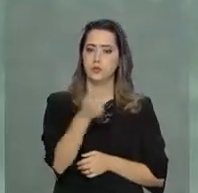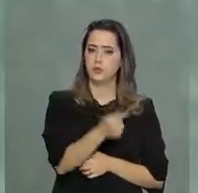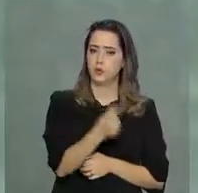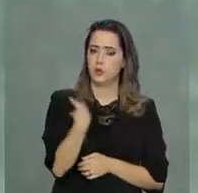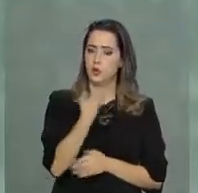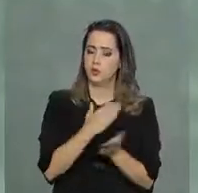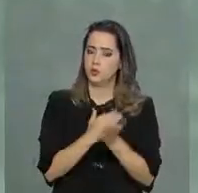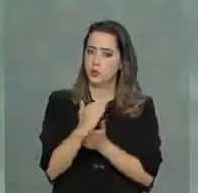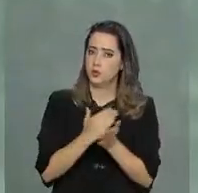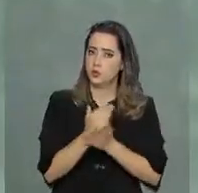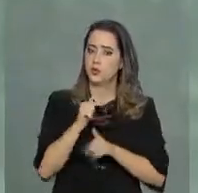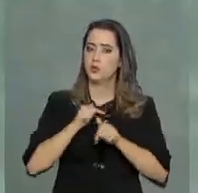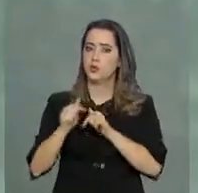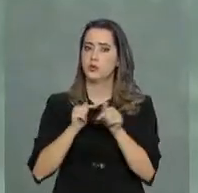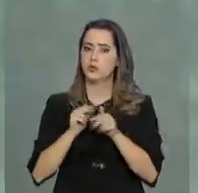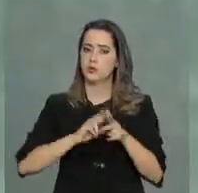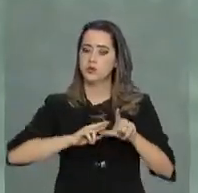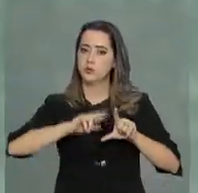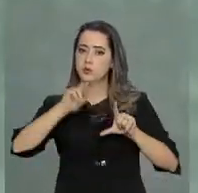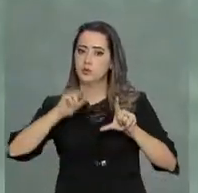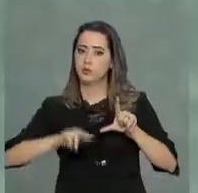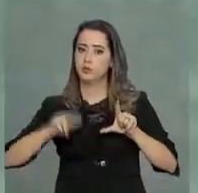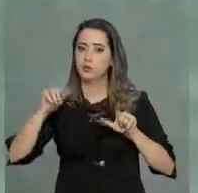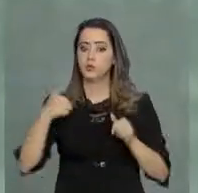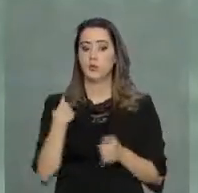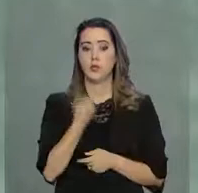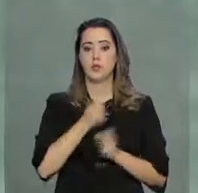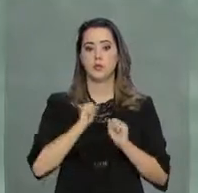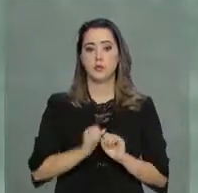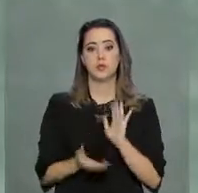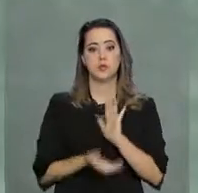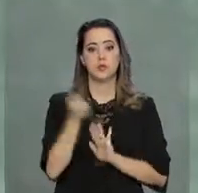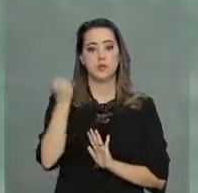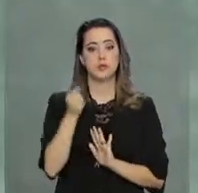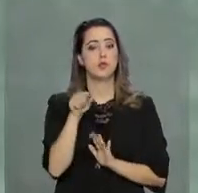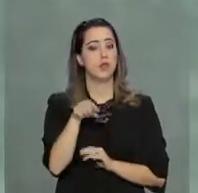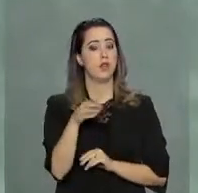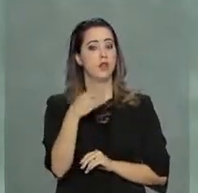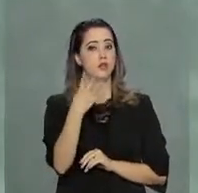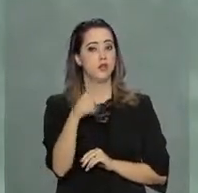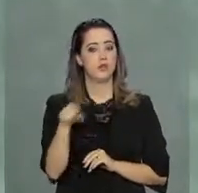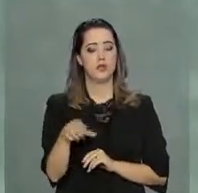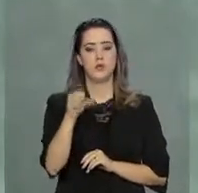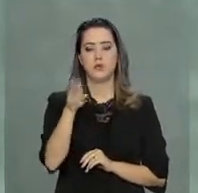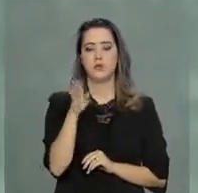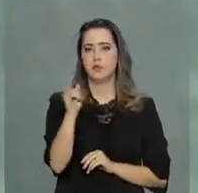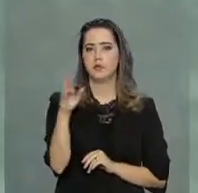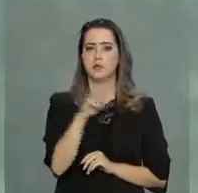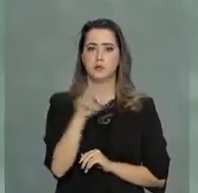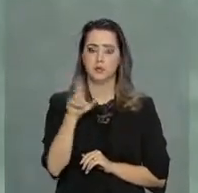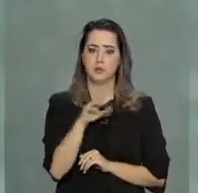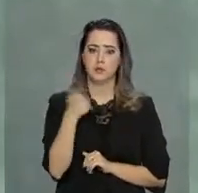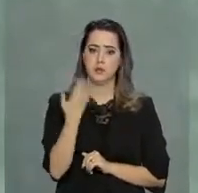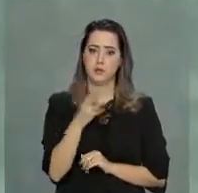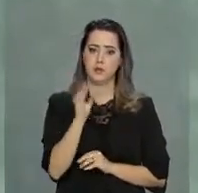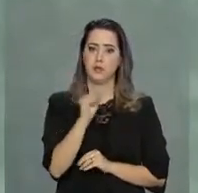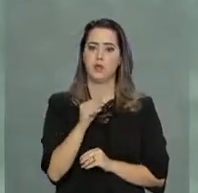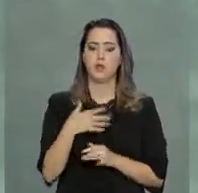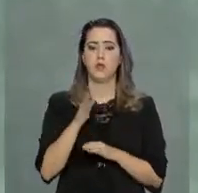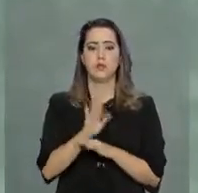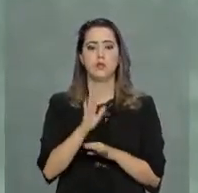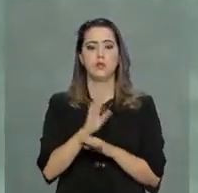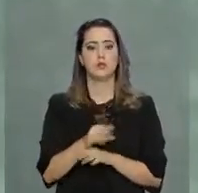a gente iniciou esse processo de flexibilização a gente já permite o saque de 4,9 bilhões de reais e atendendo